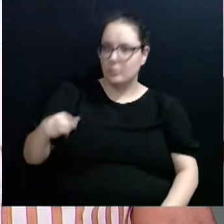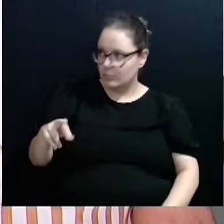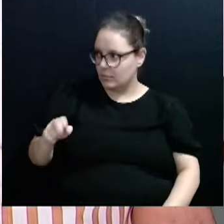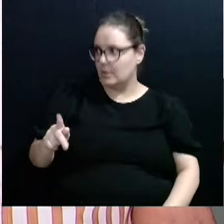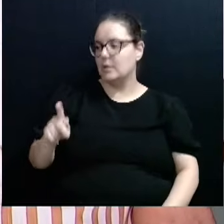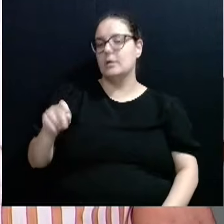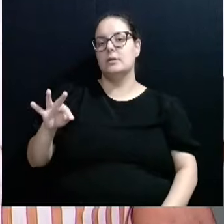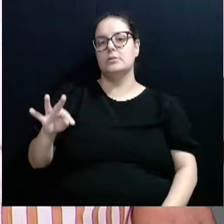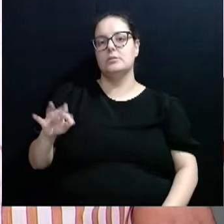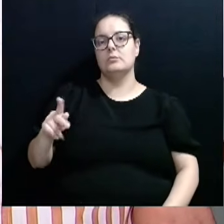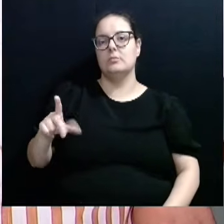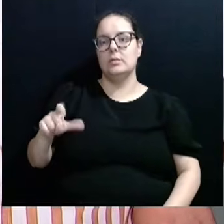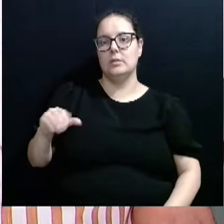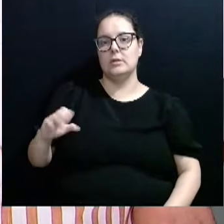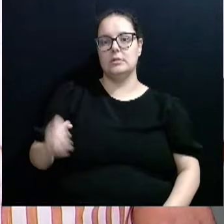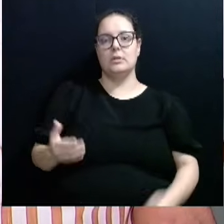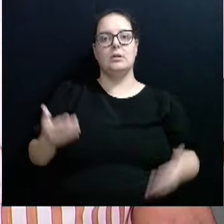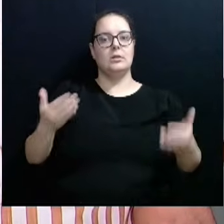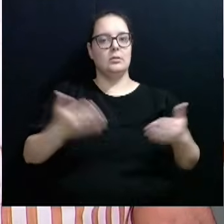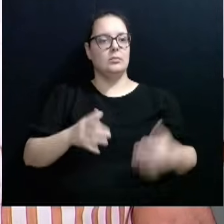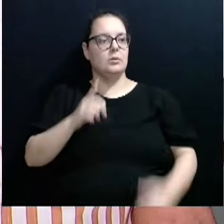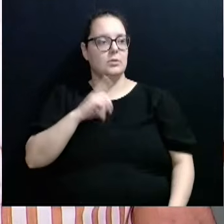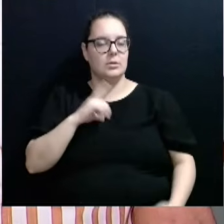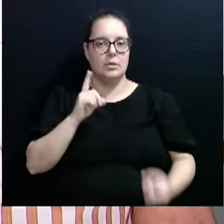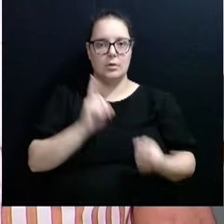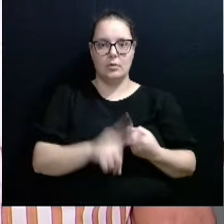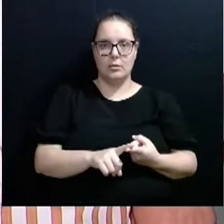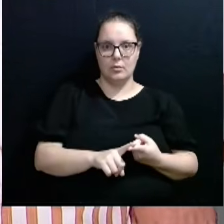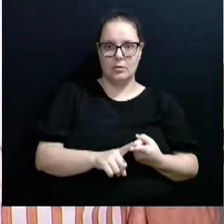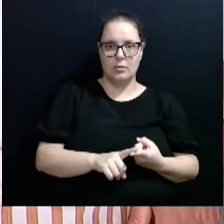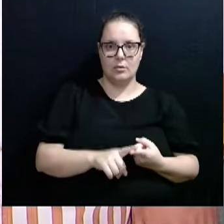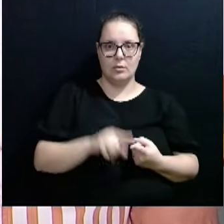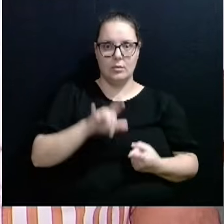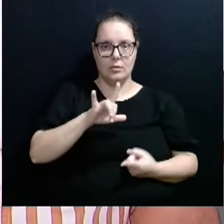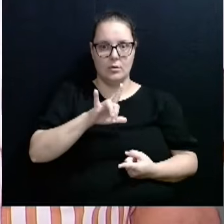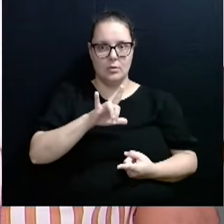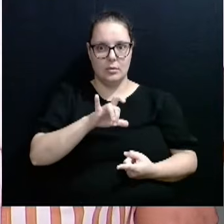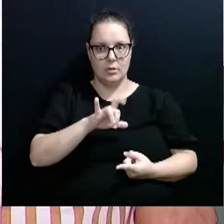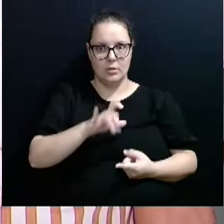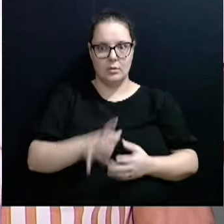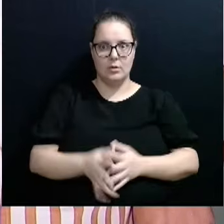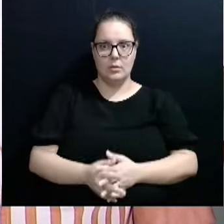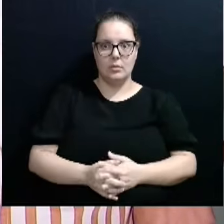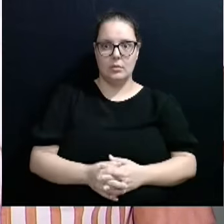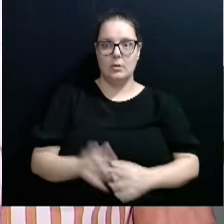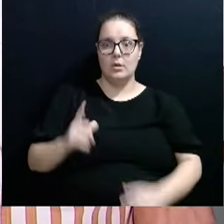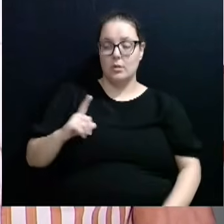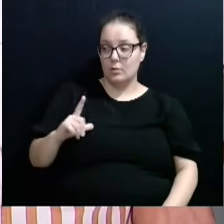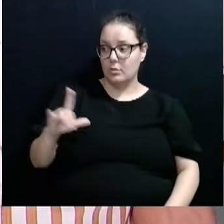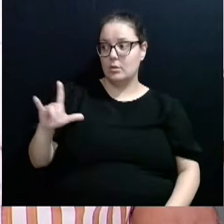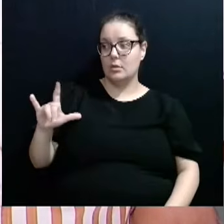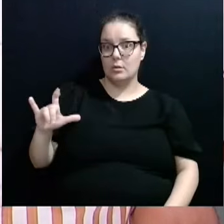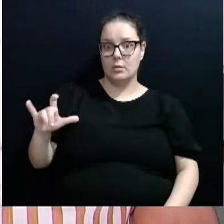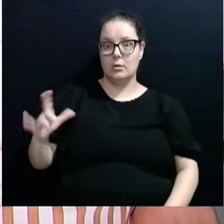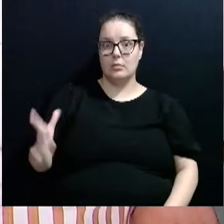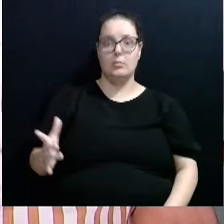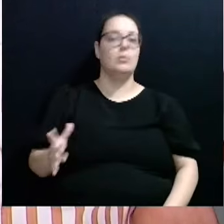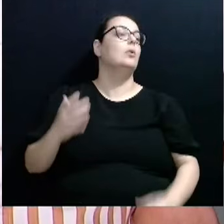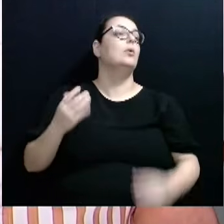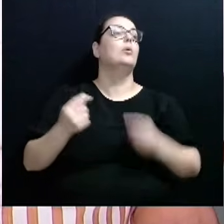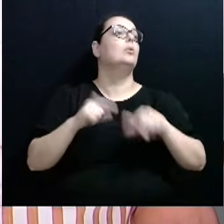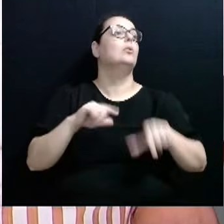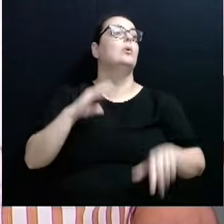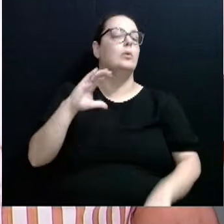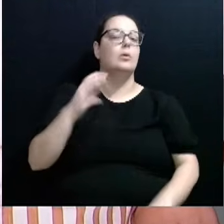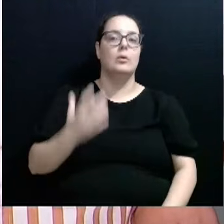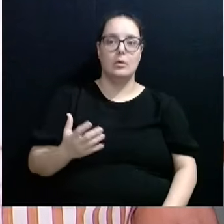hoje você tem o quê? Você tem um Instagram? Eu tenho, mas Onde você posta? Eu posto no Brechó da Tânia,